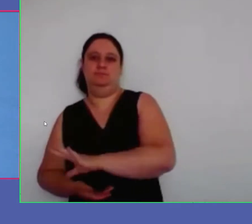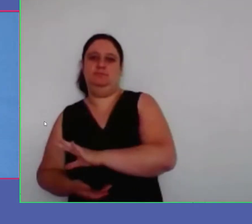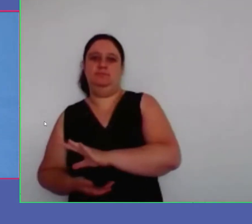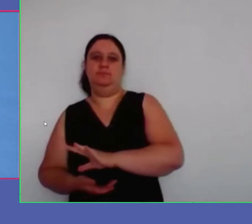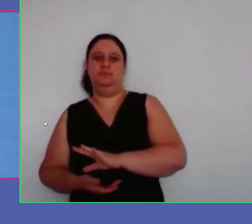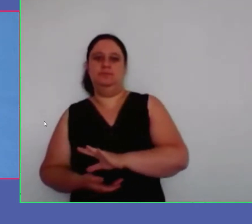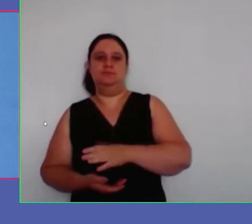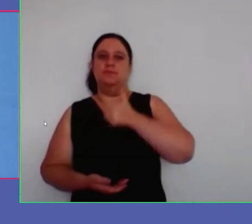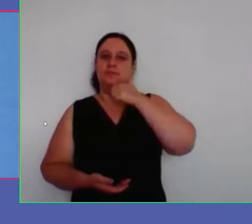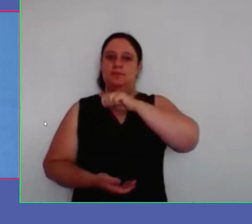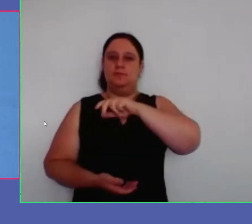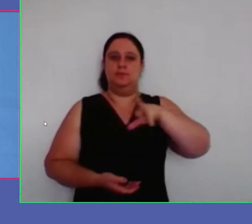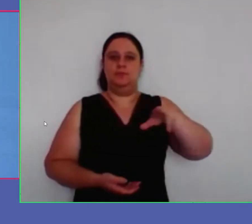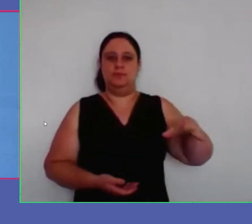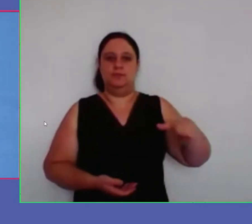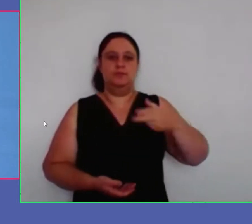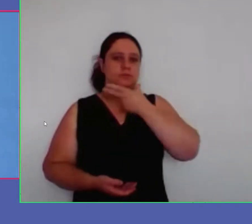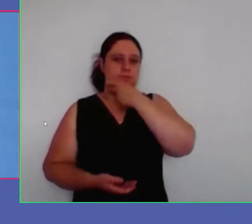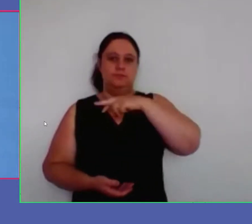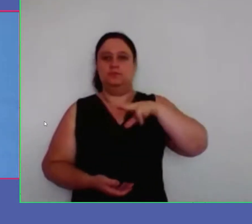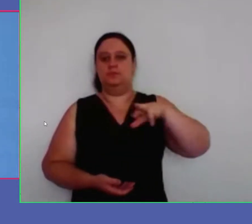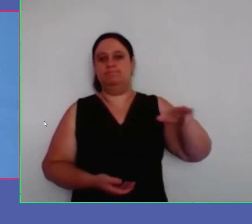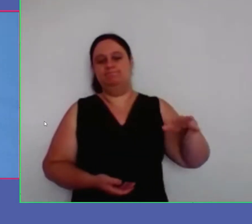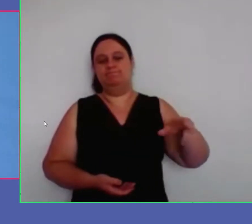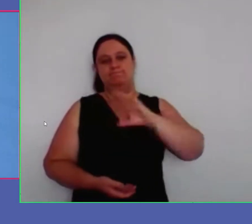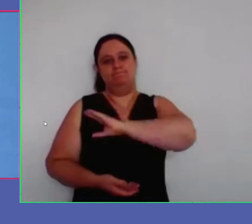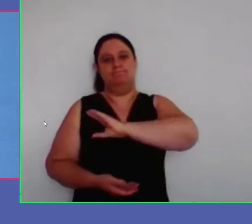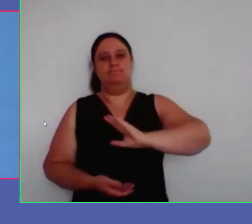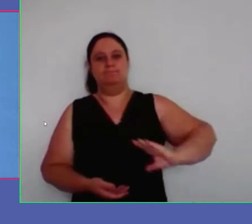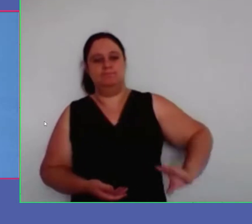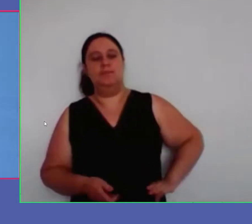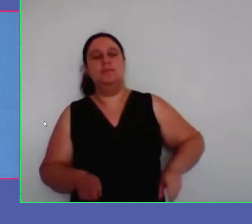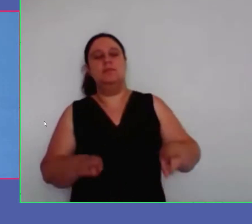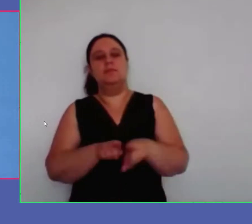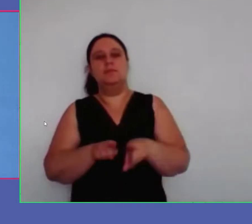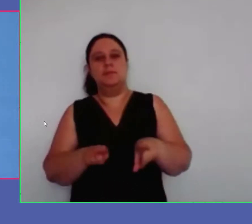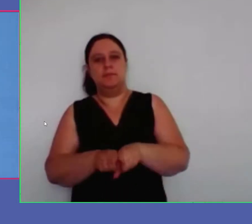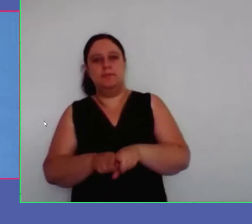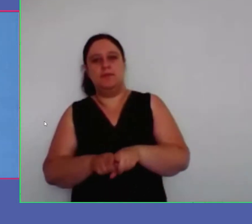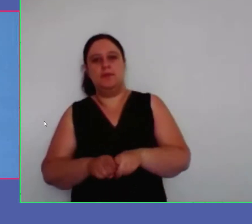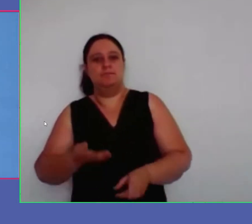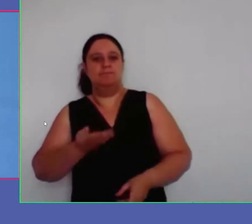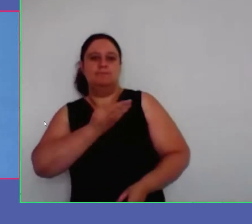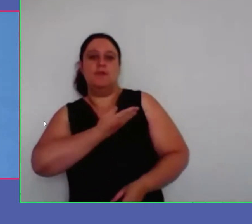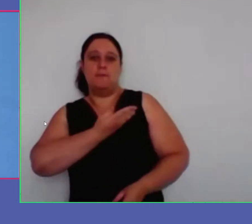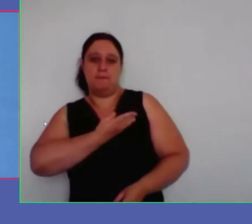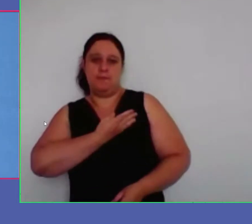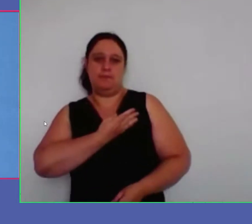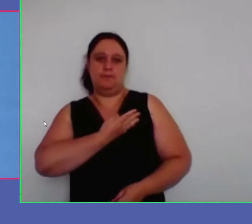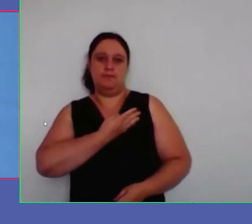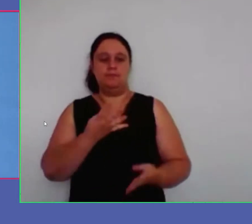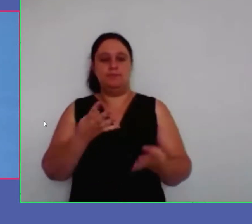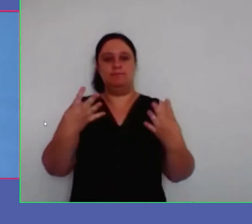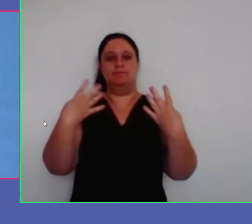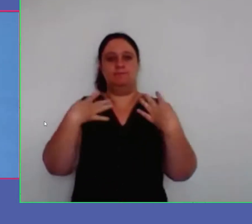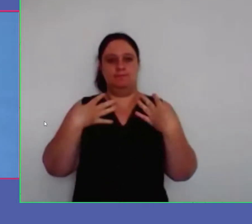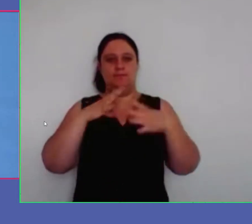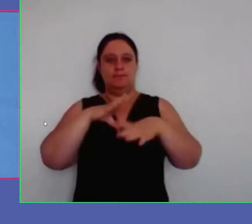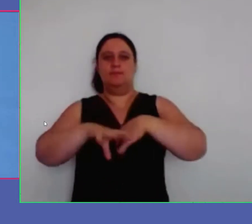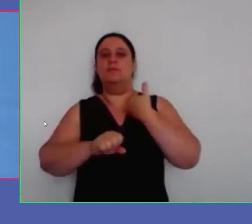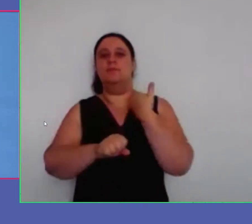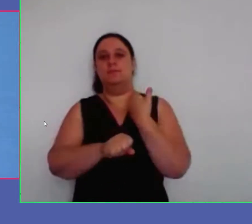irmãos e irmãs em Cristo e também os nossos amigos que acompanham as transmissões do